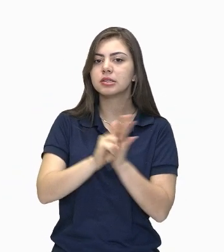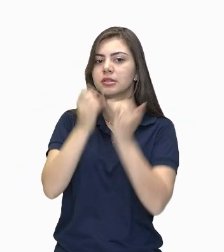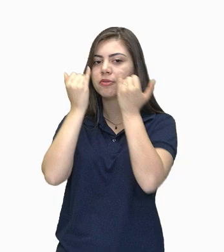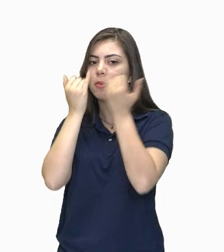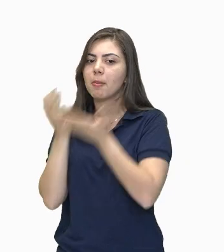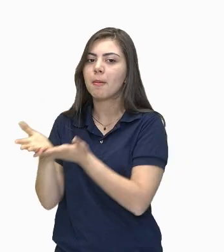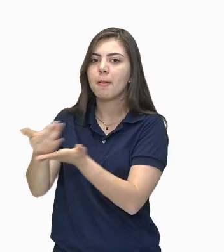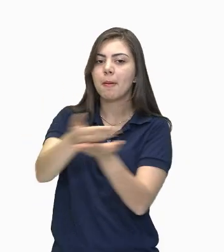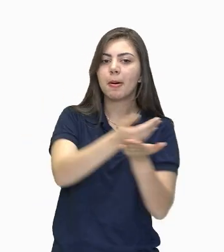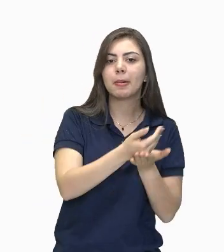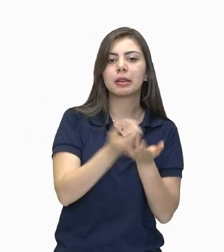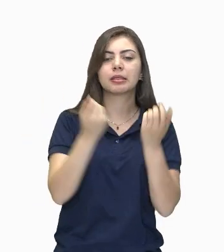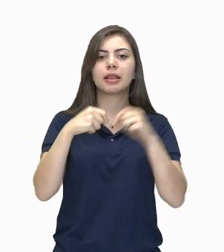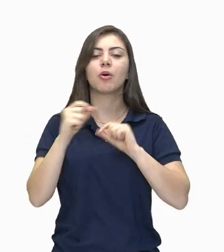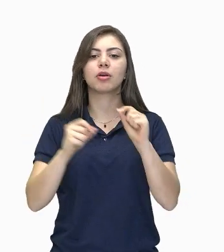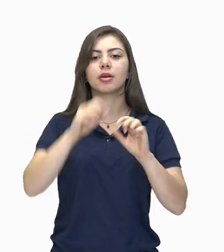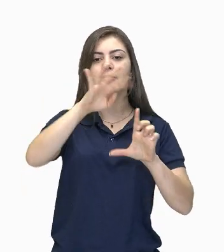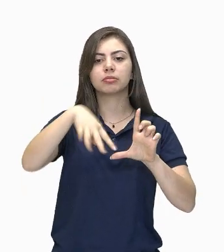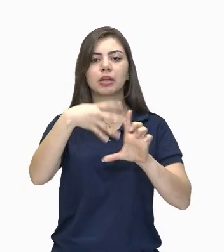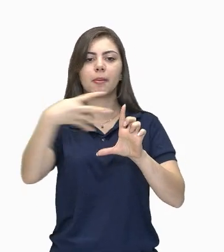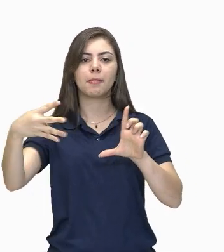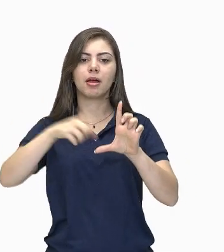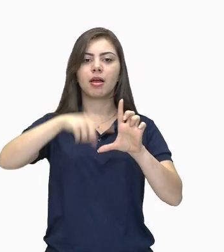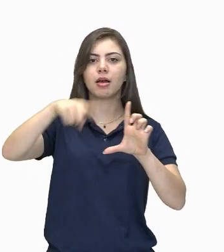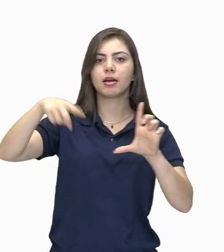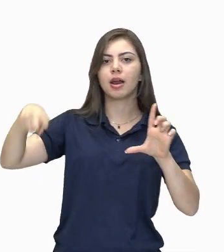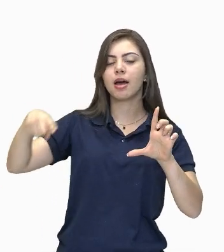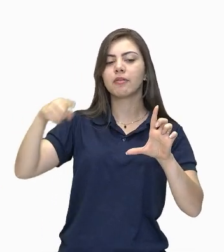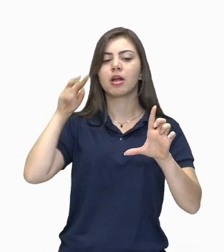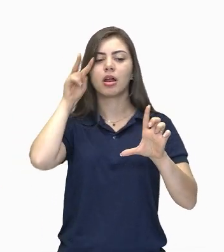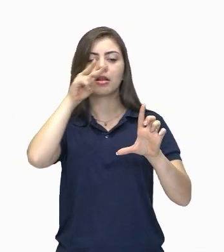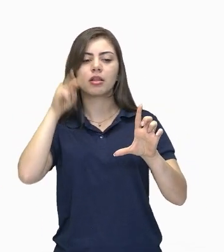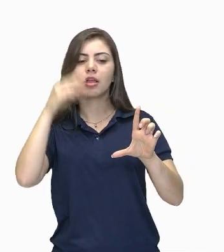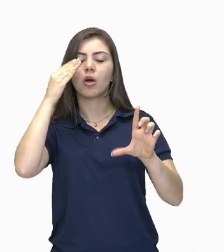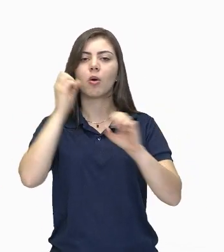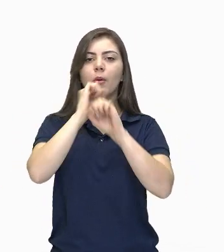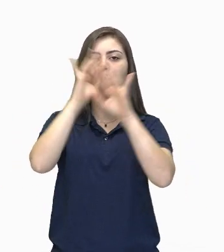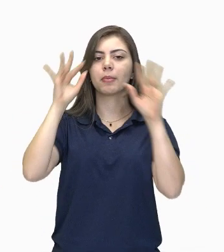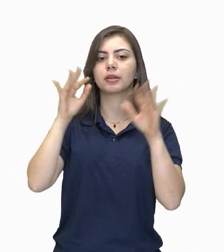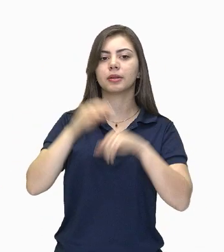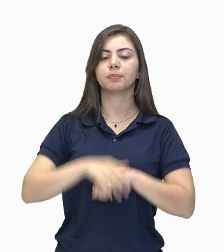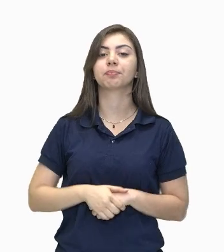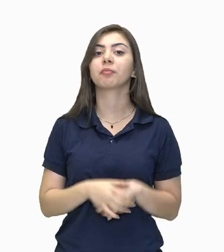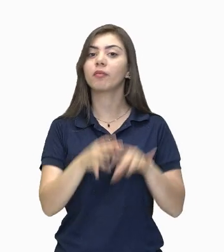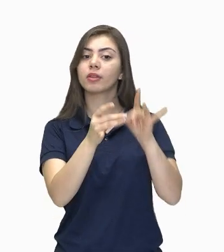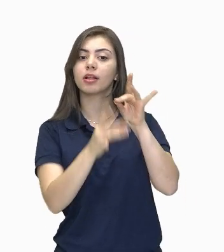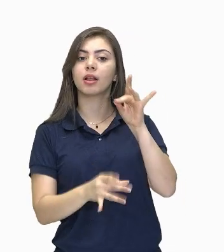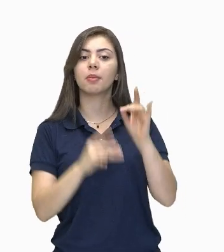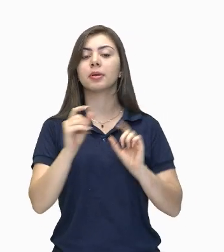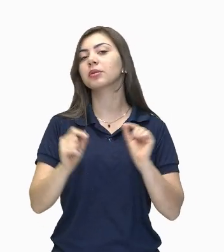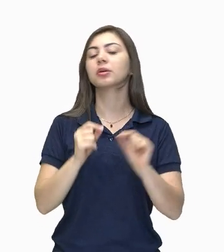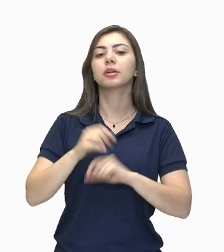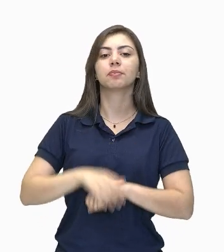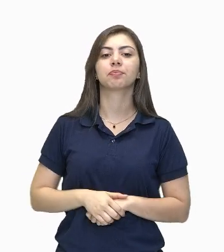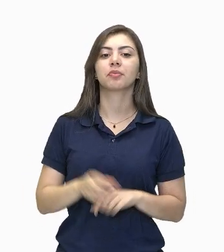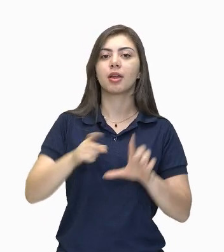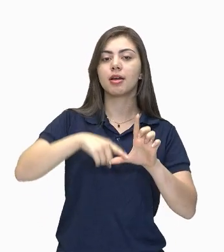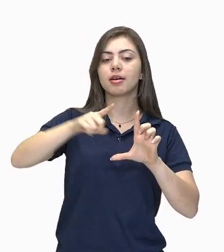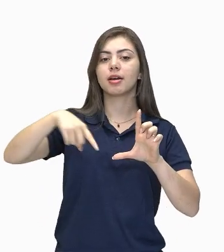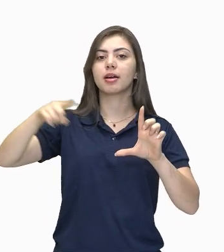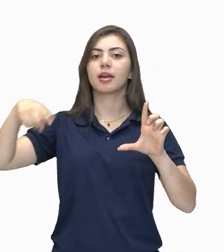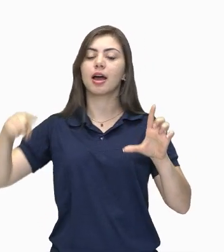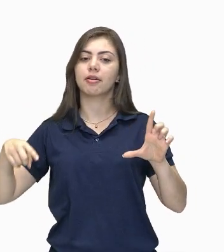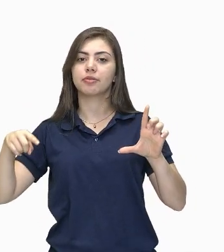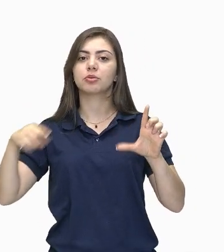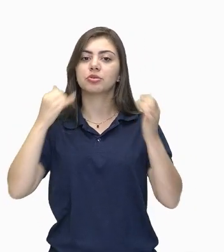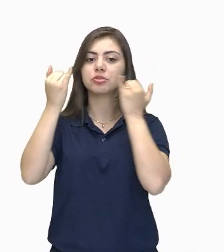de tabelas e gráficos e interpretação das informações. Acompanhe também o detalhamento, gráfico